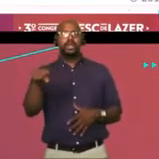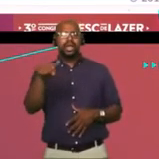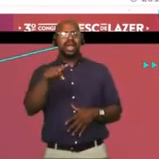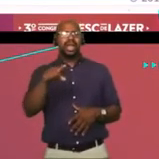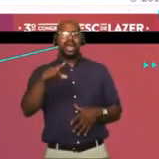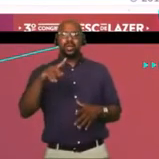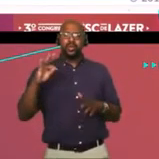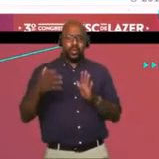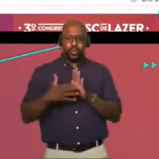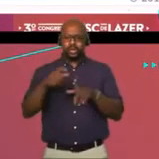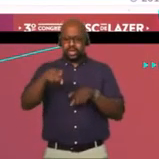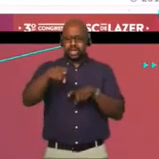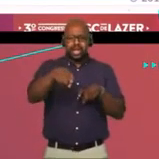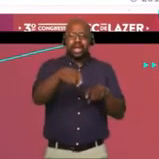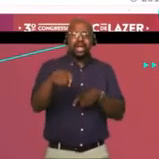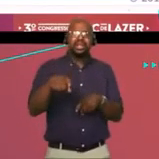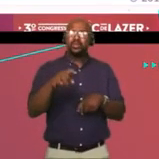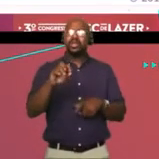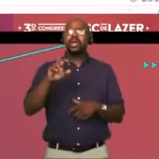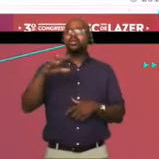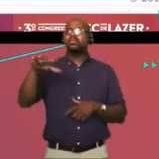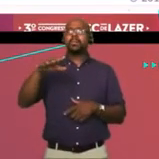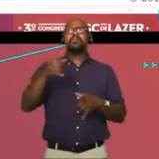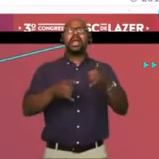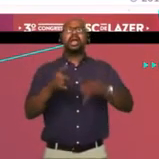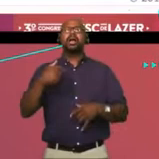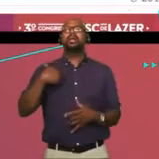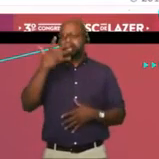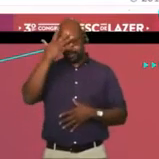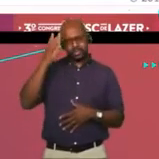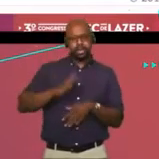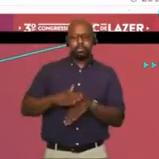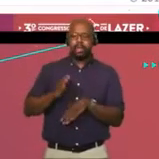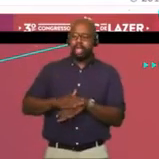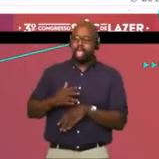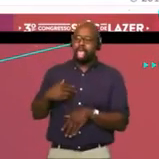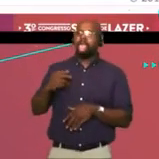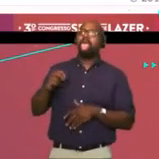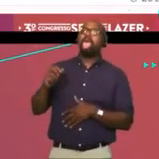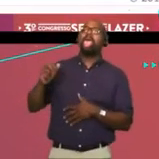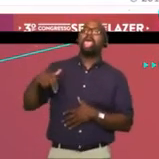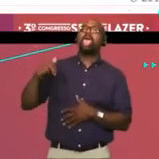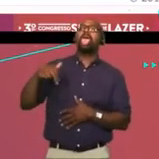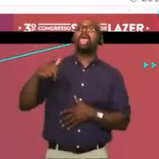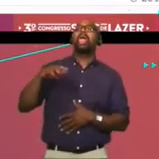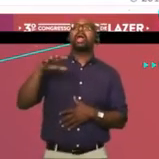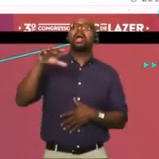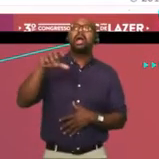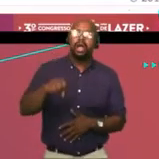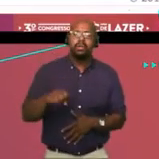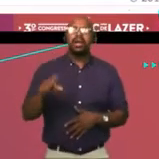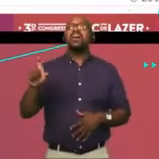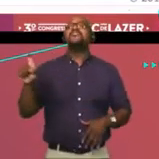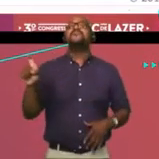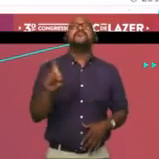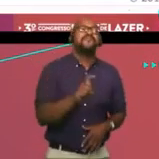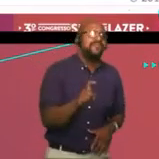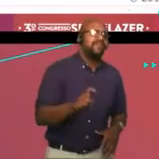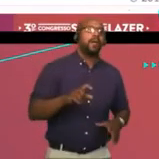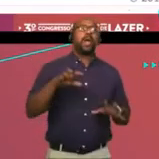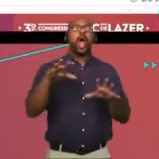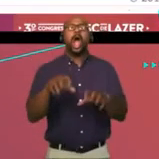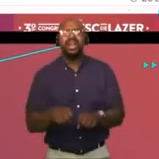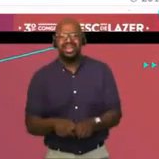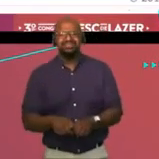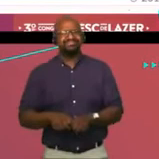acetona mecanizada aquela história da pessoa ir lá na no campo e para passar pesticida para colher para